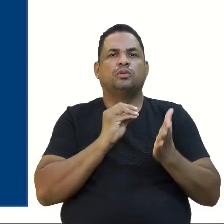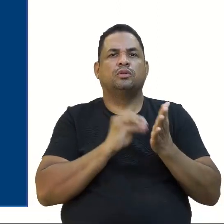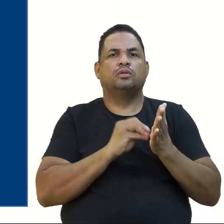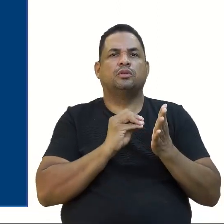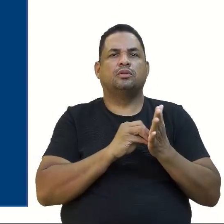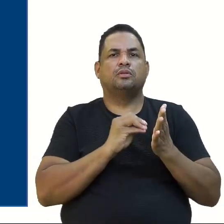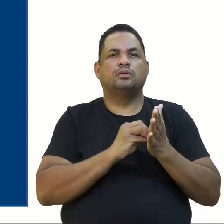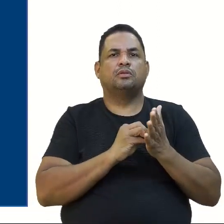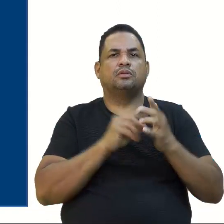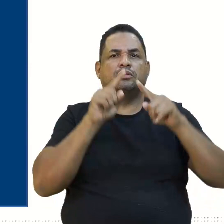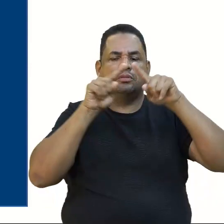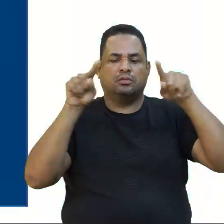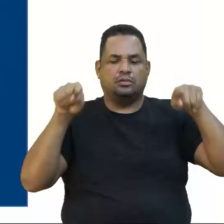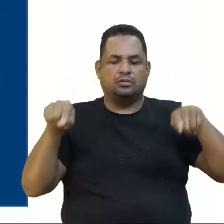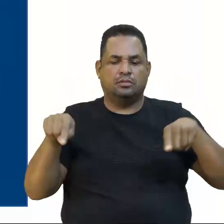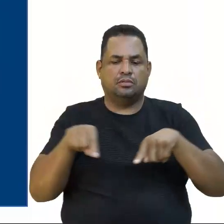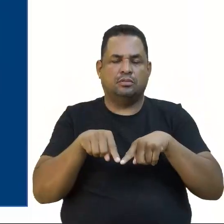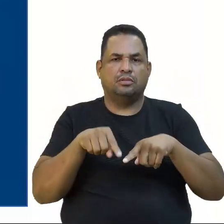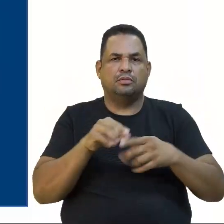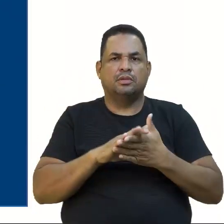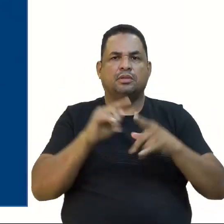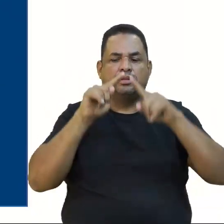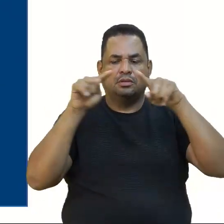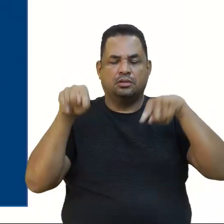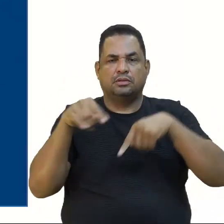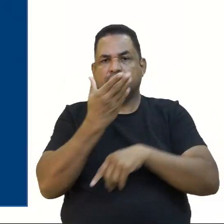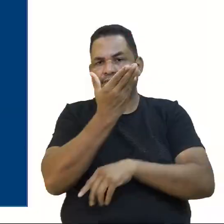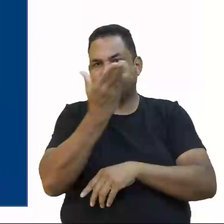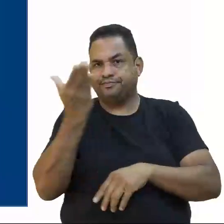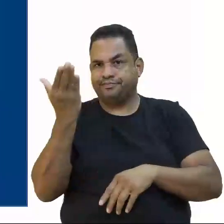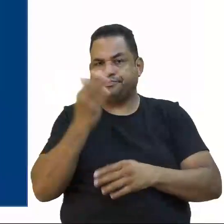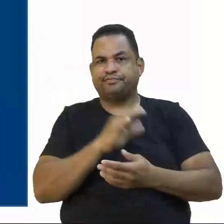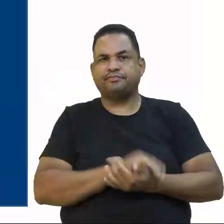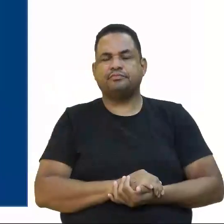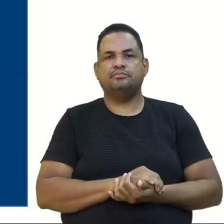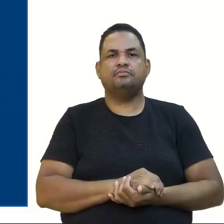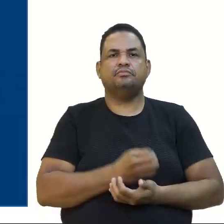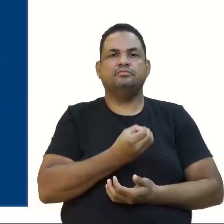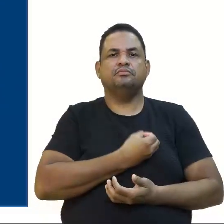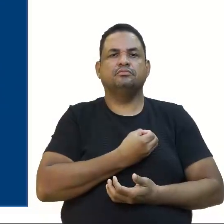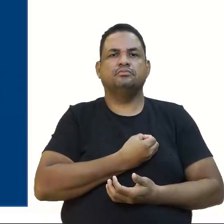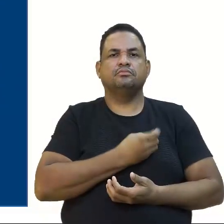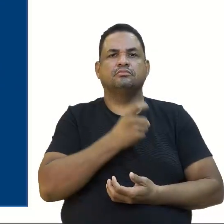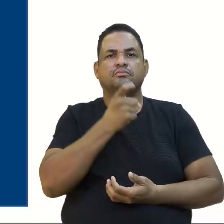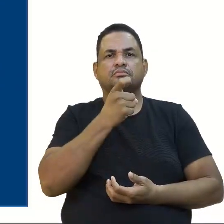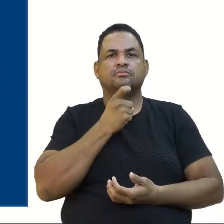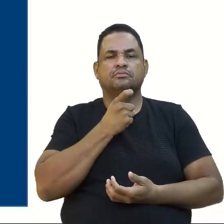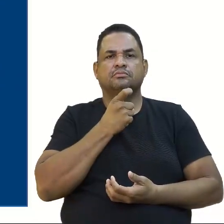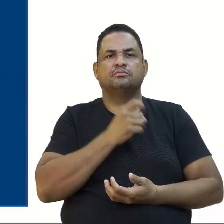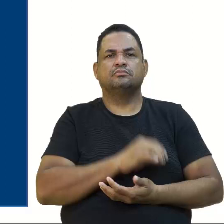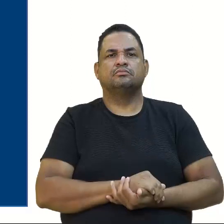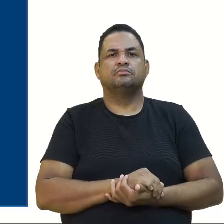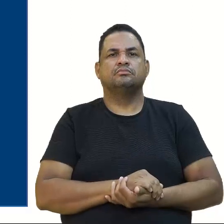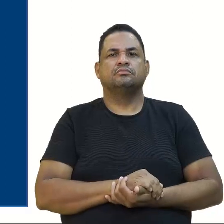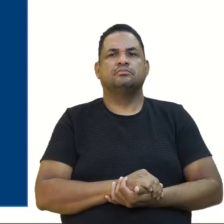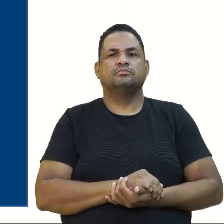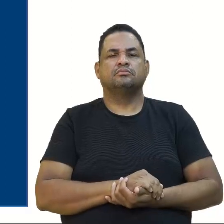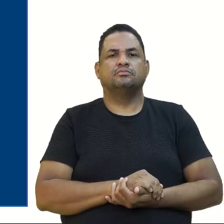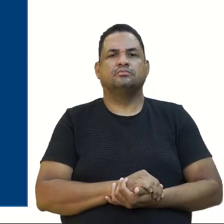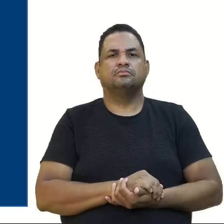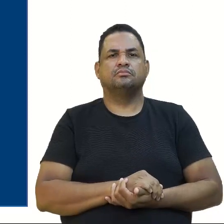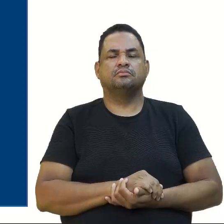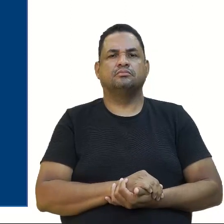tabela abaixo é... Aí temos a tabela com os valores de x, com os valores